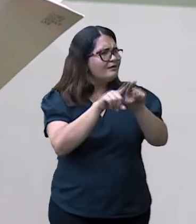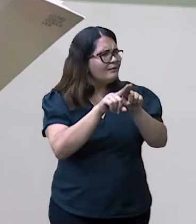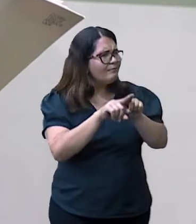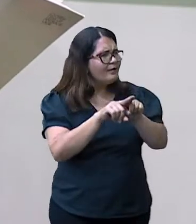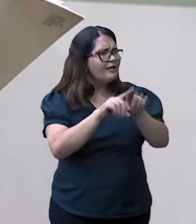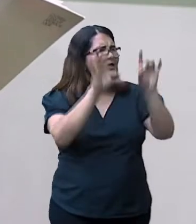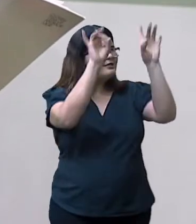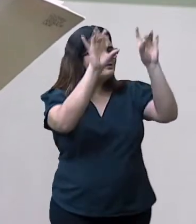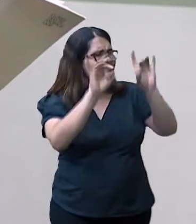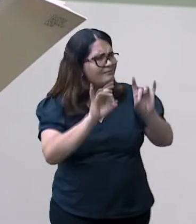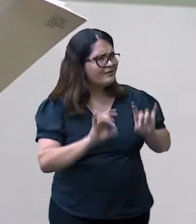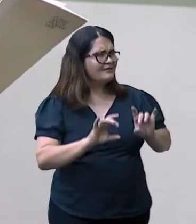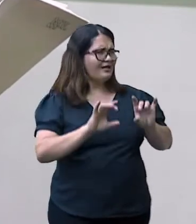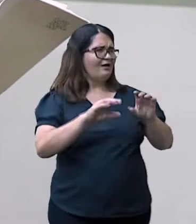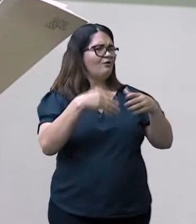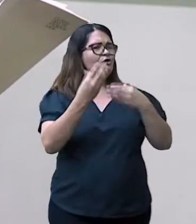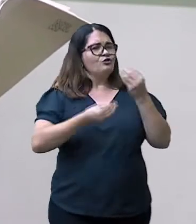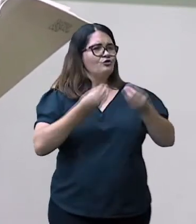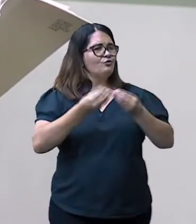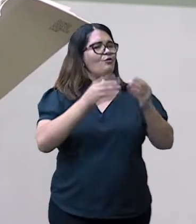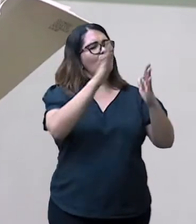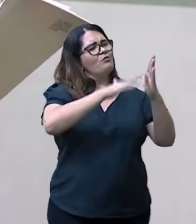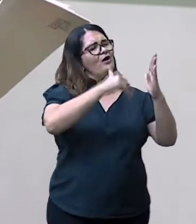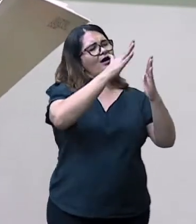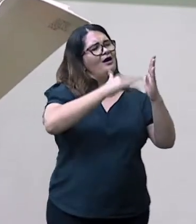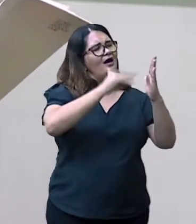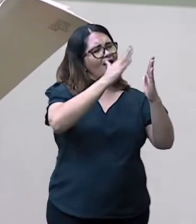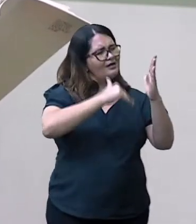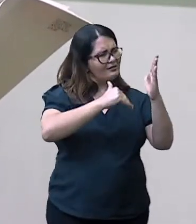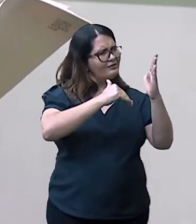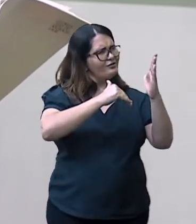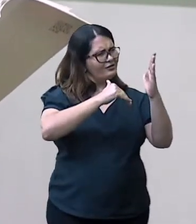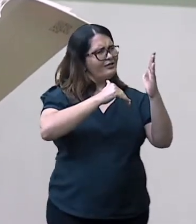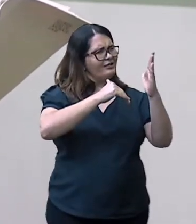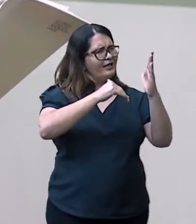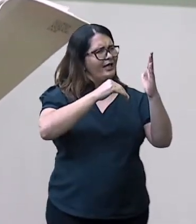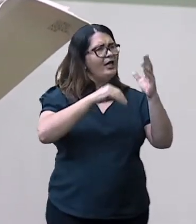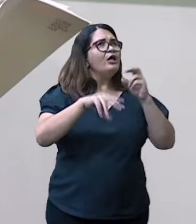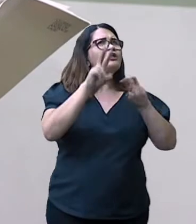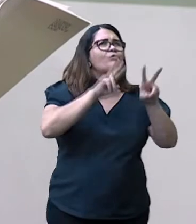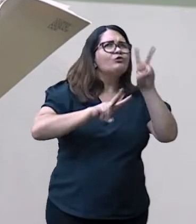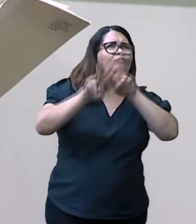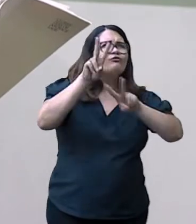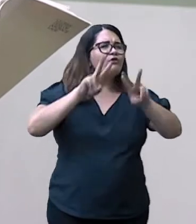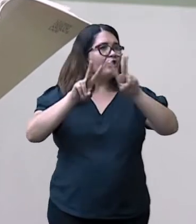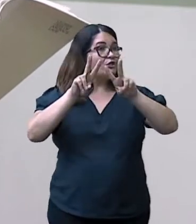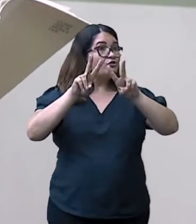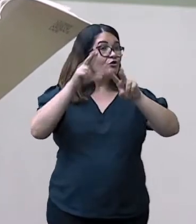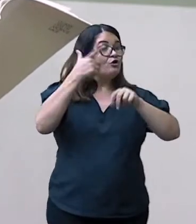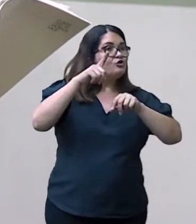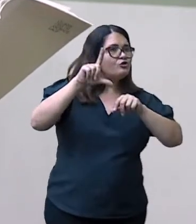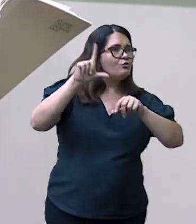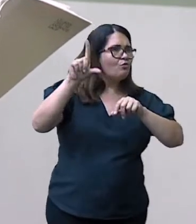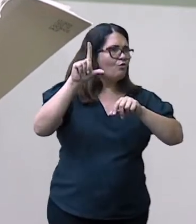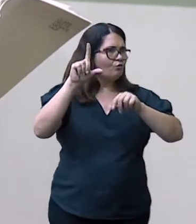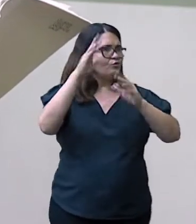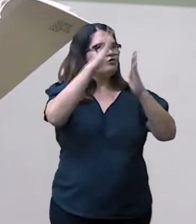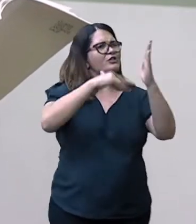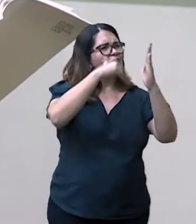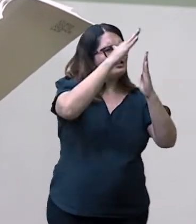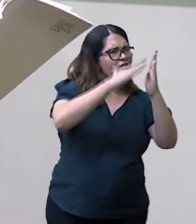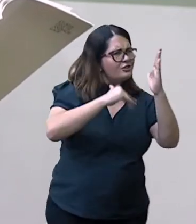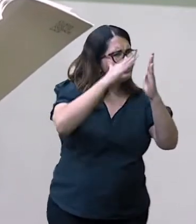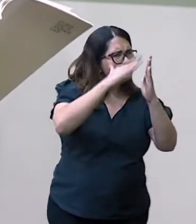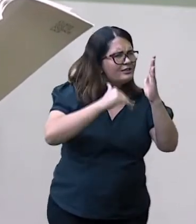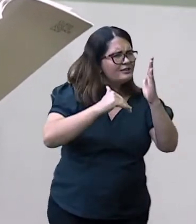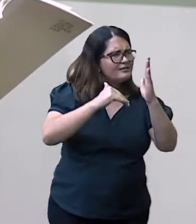assuntos e arte, lembrando-me da velha observação de Portinari. Os leigos não devem se meter a entendidos.